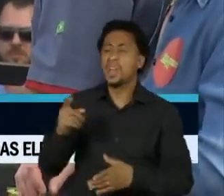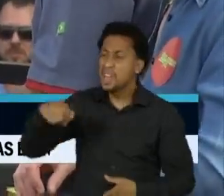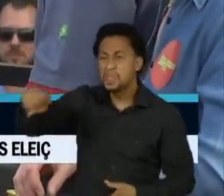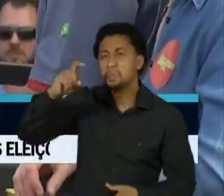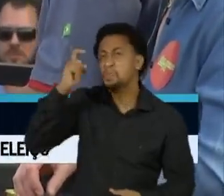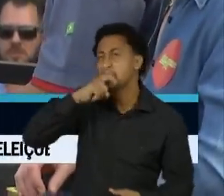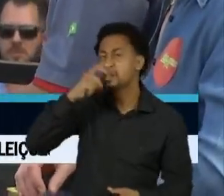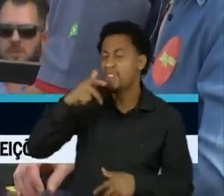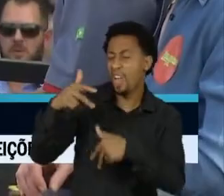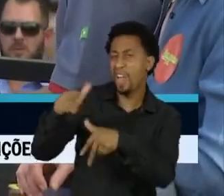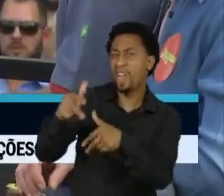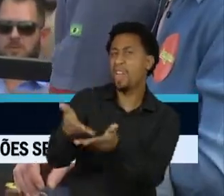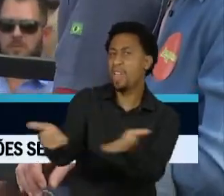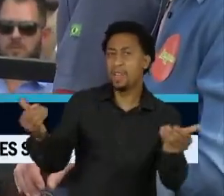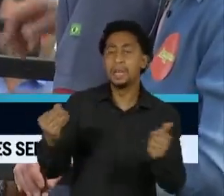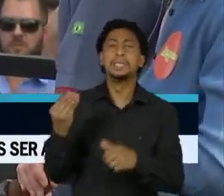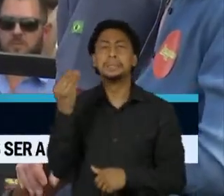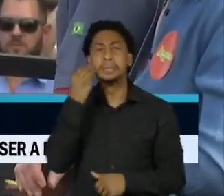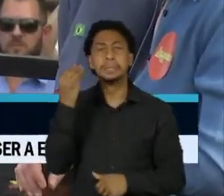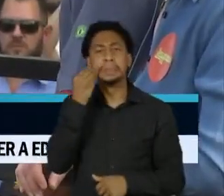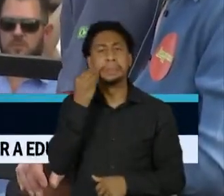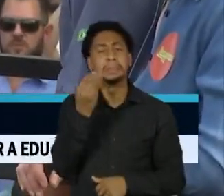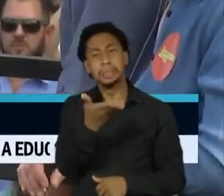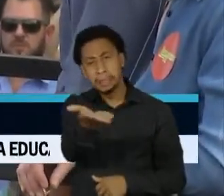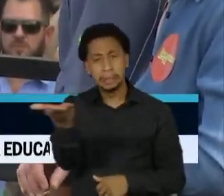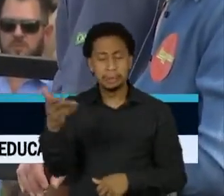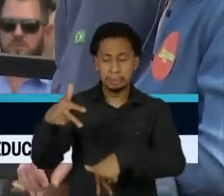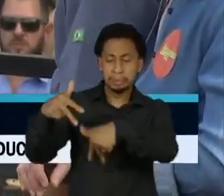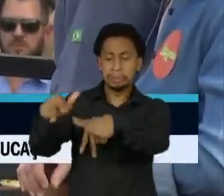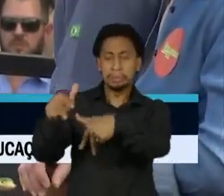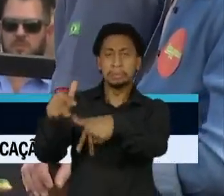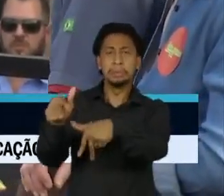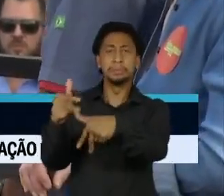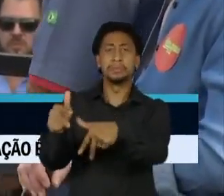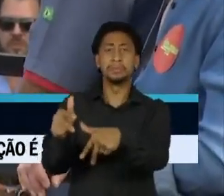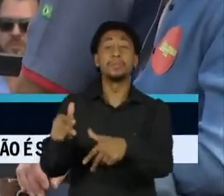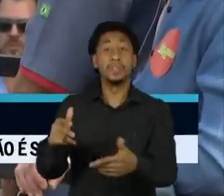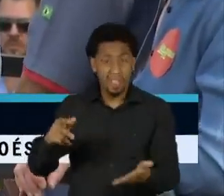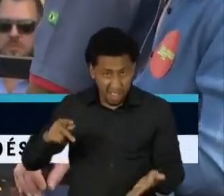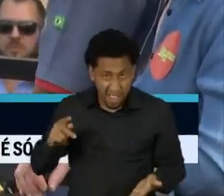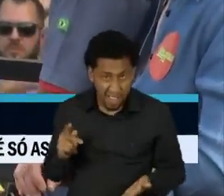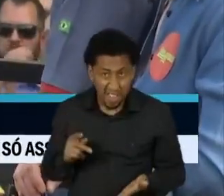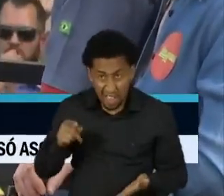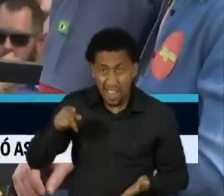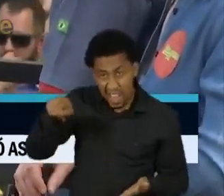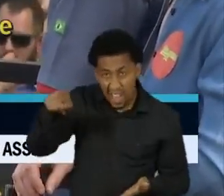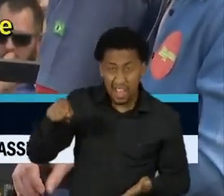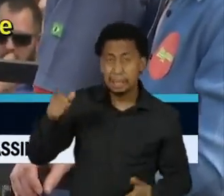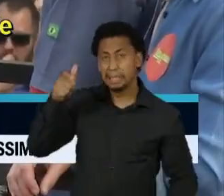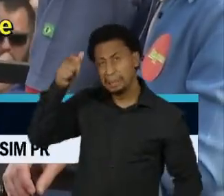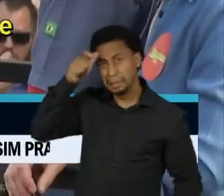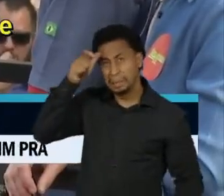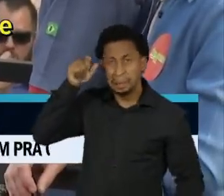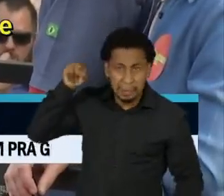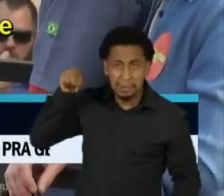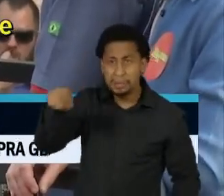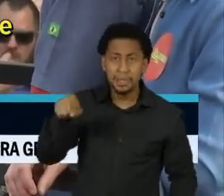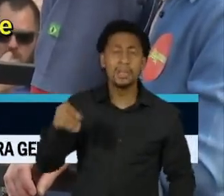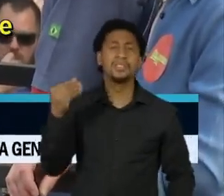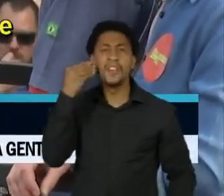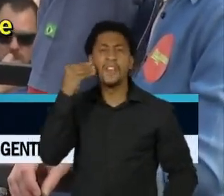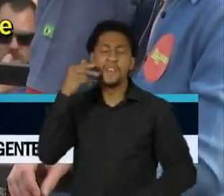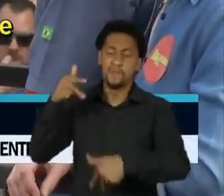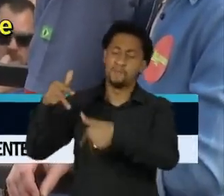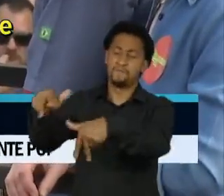Ele está tentando manipular. Ele, na verdade, é o fariseu. Está tentando